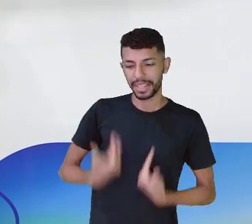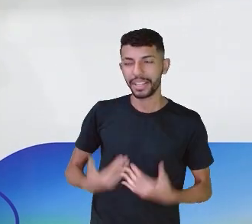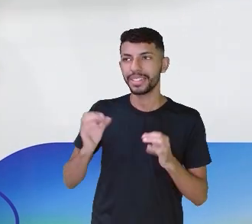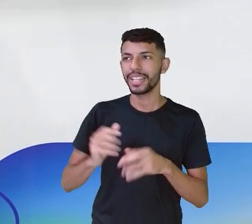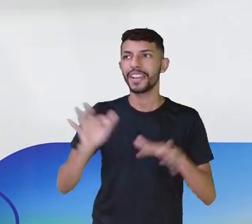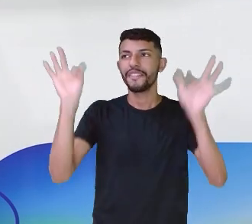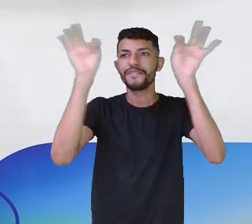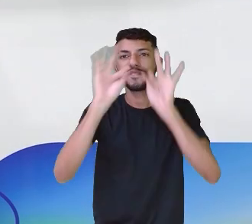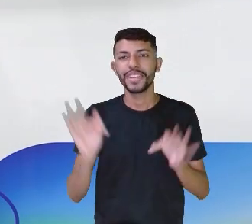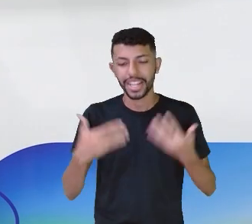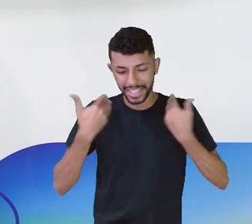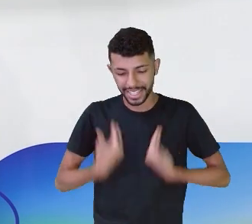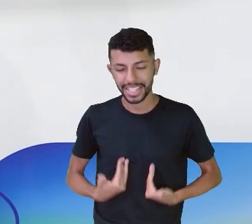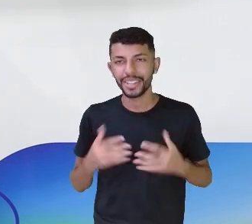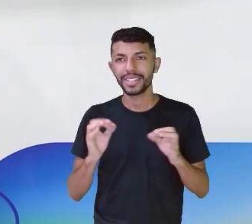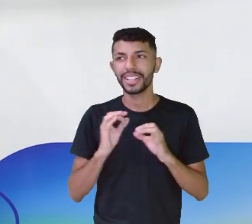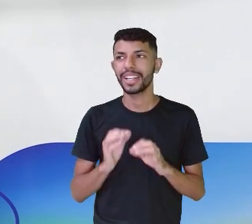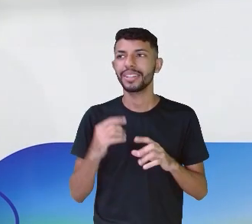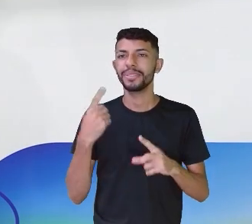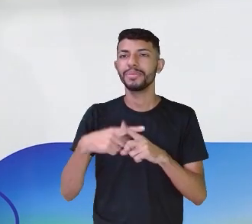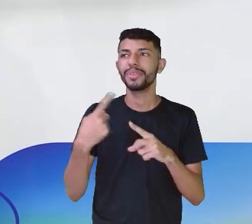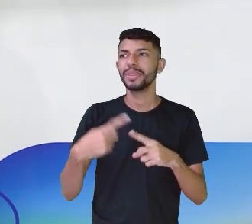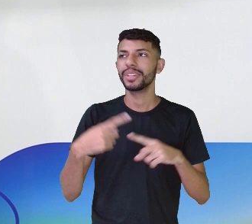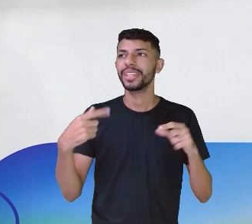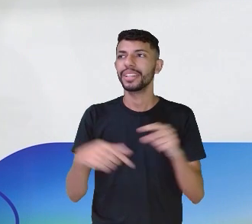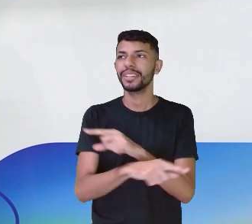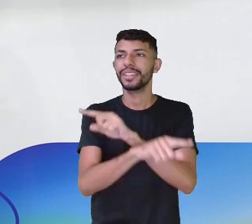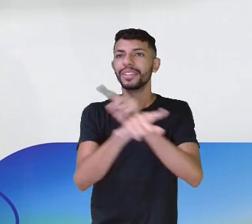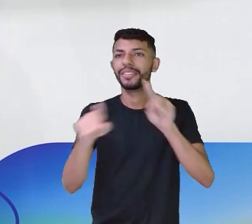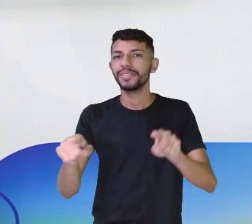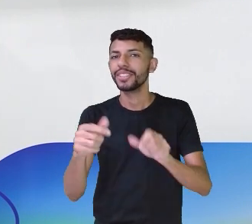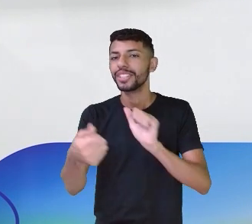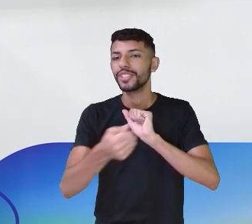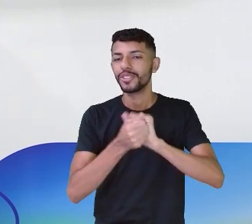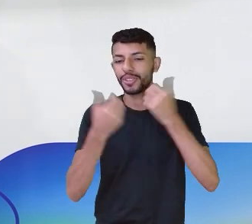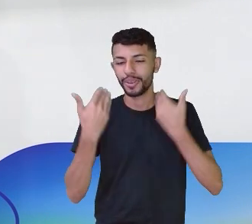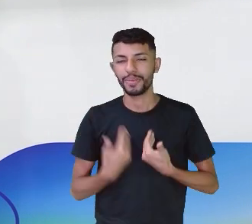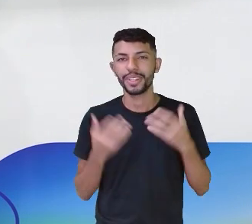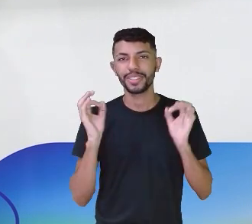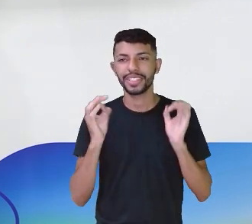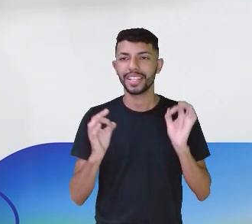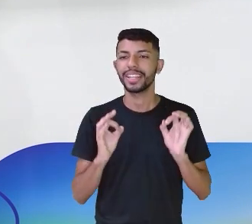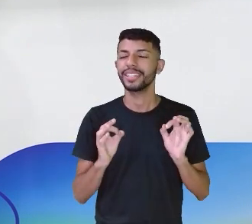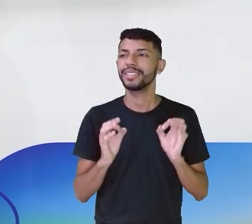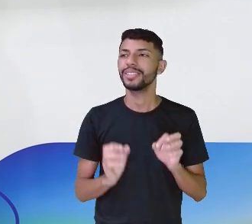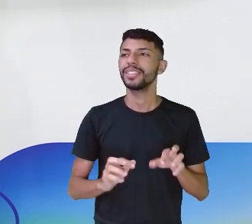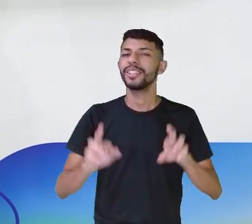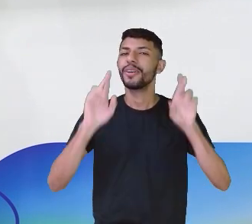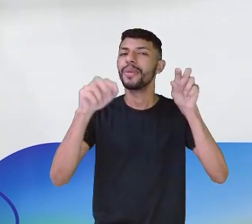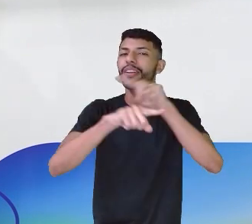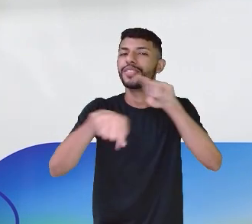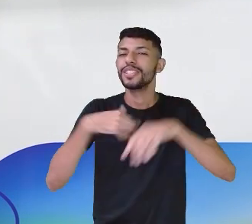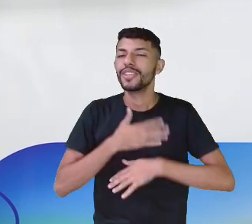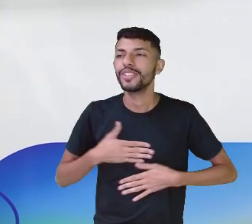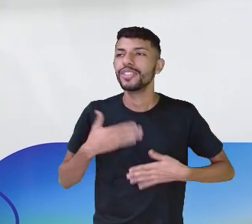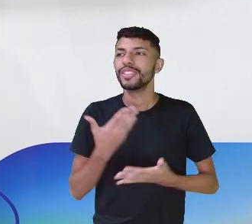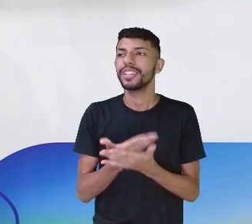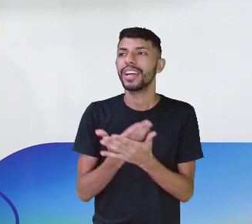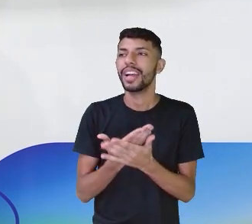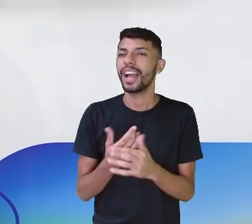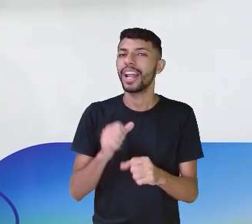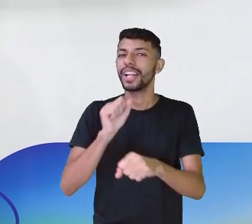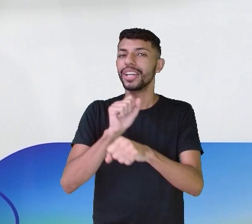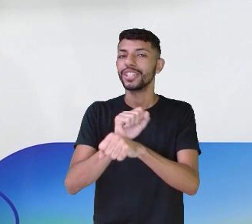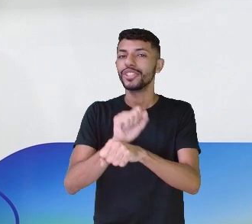tão feliz que eu tô e porque você está comigo. Eu espero que vocês tenham gostado da aula. Te